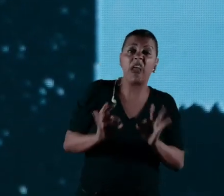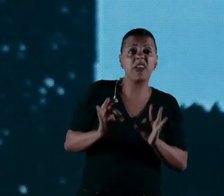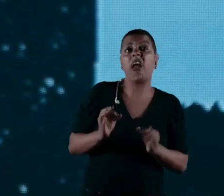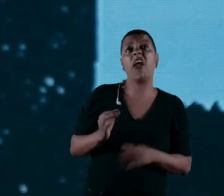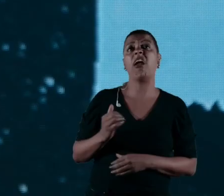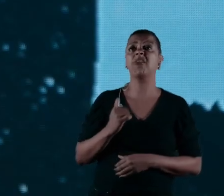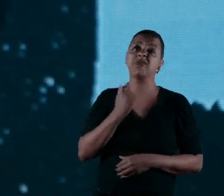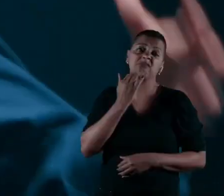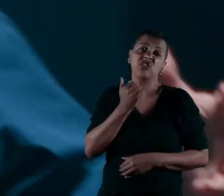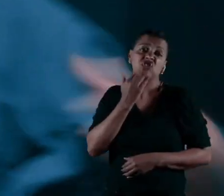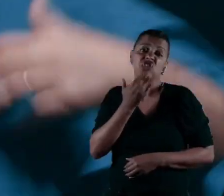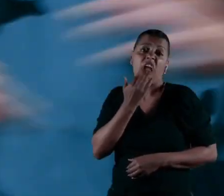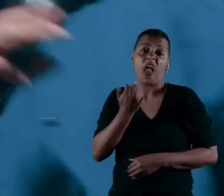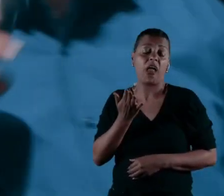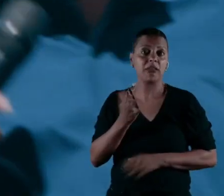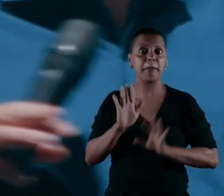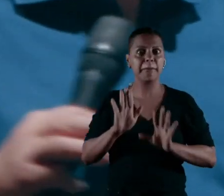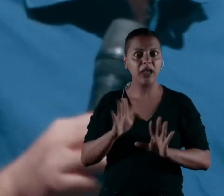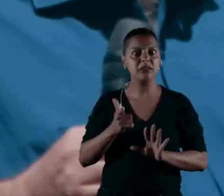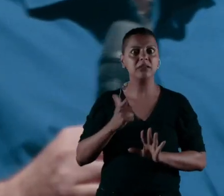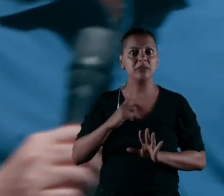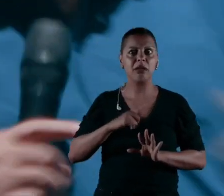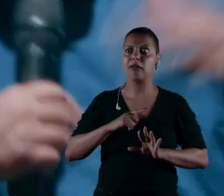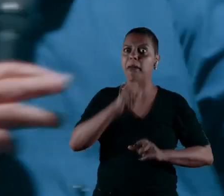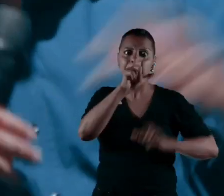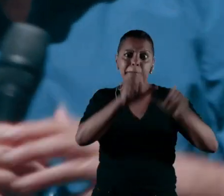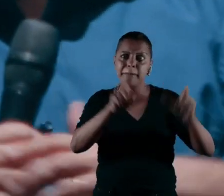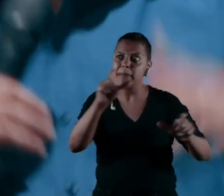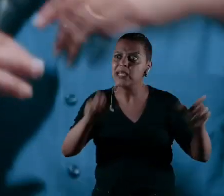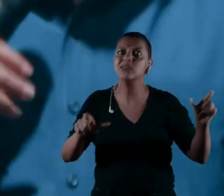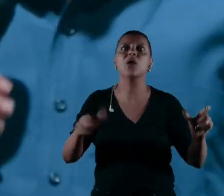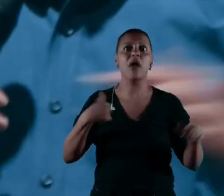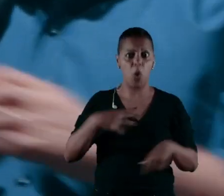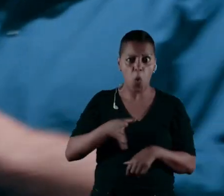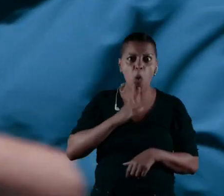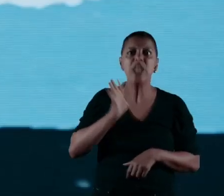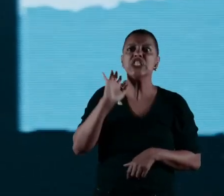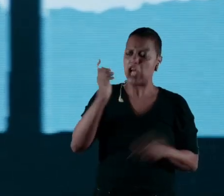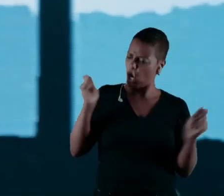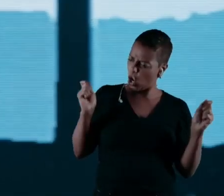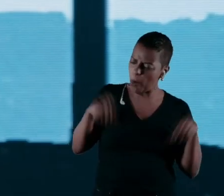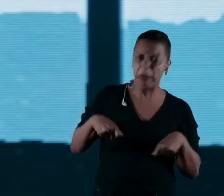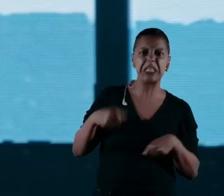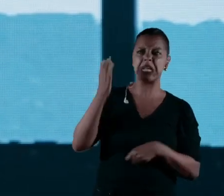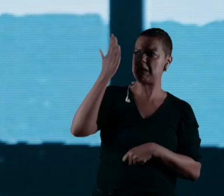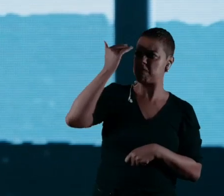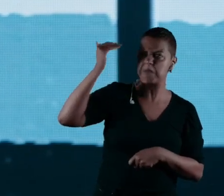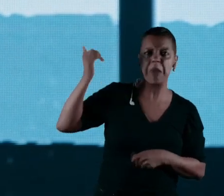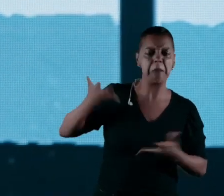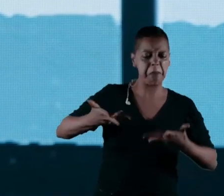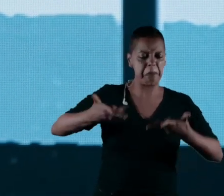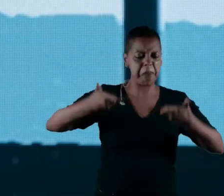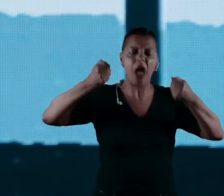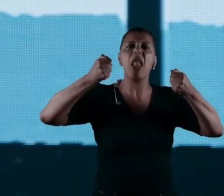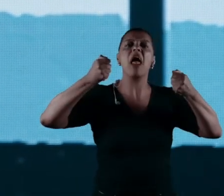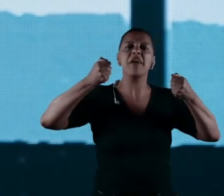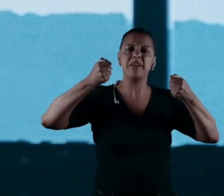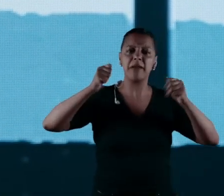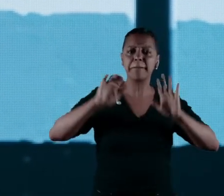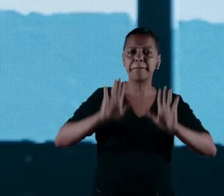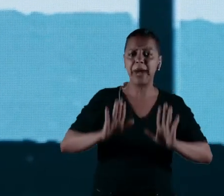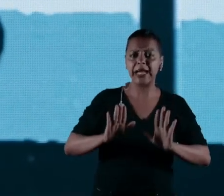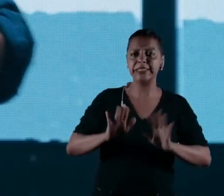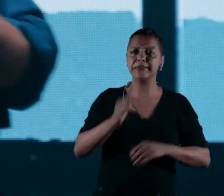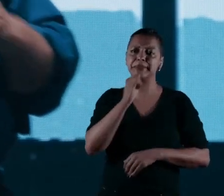Mas tem muitas pessoas brilhantes que eu conheci na vida, brilhantes, competentes, mas que prometem